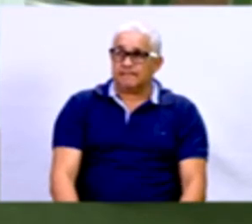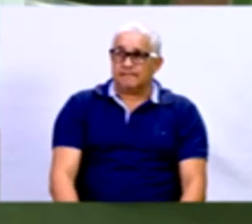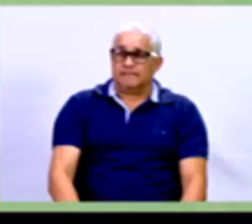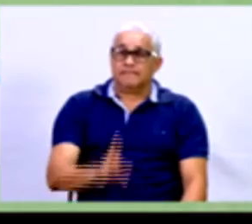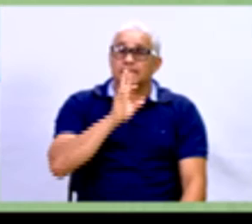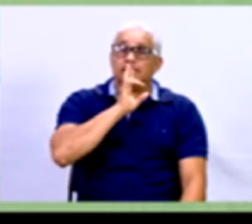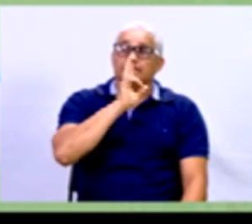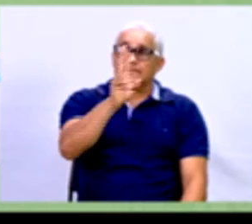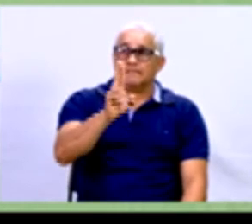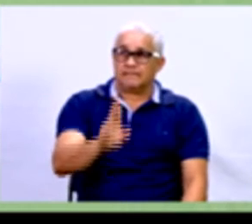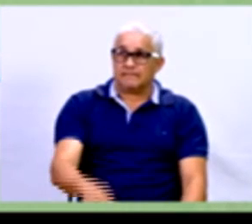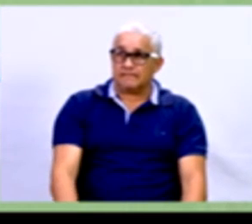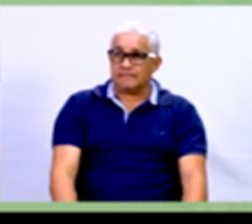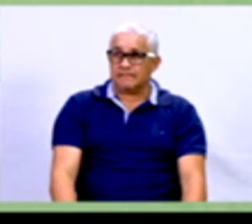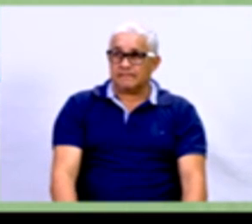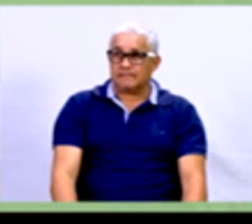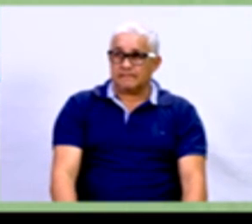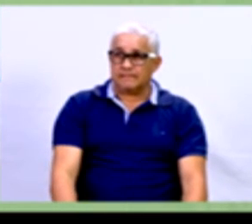resposta?